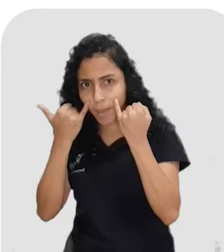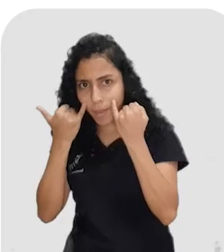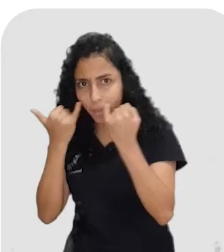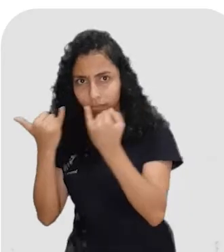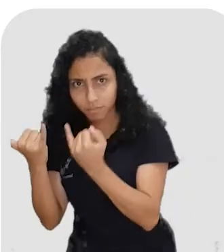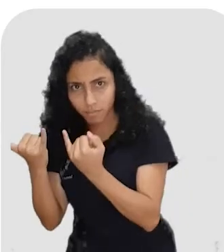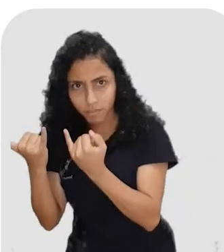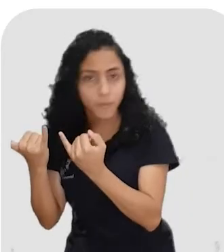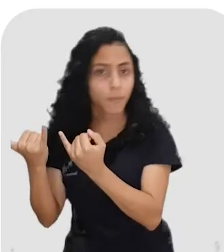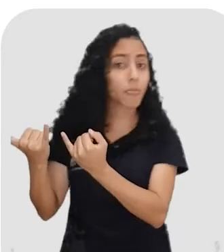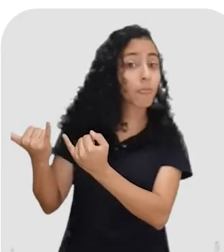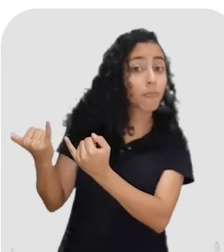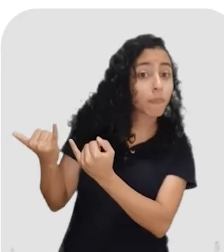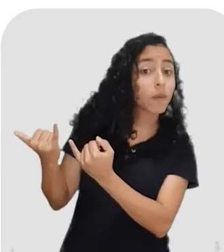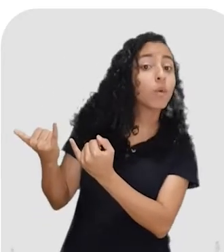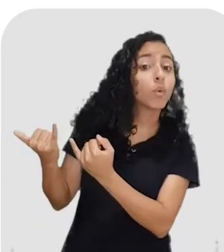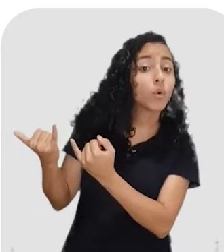dados